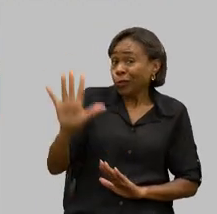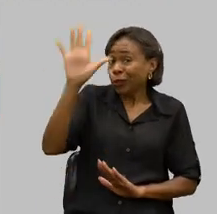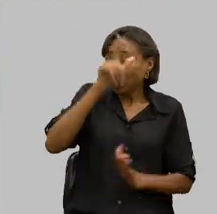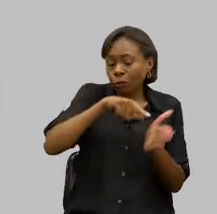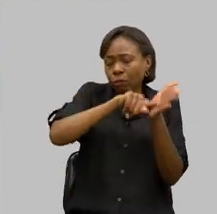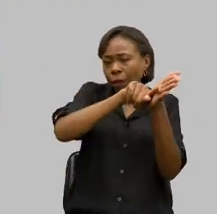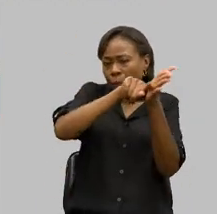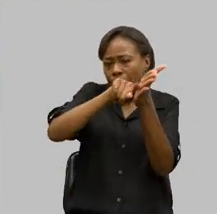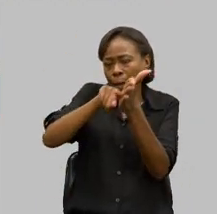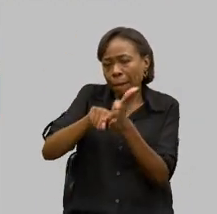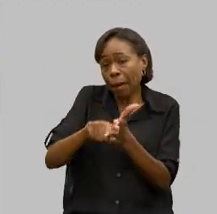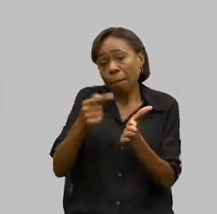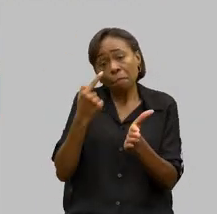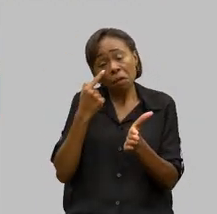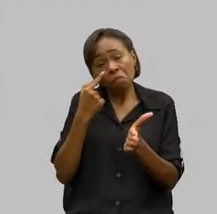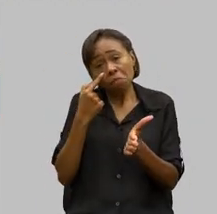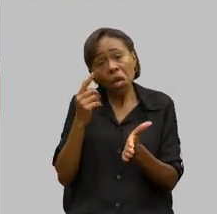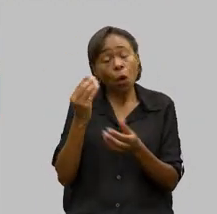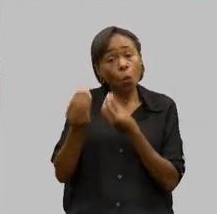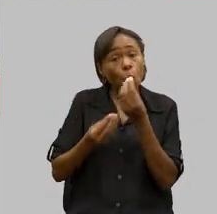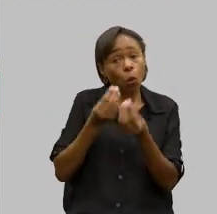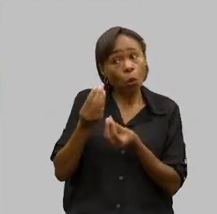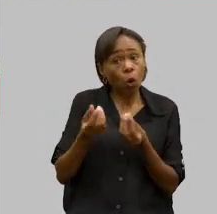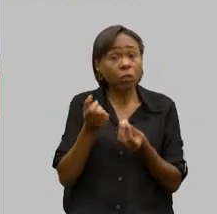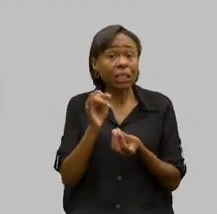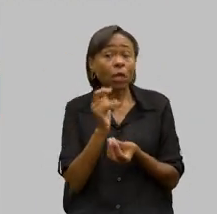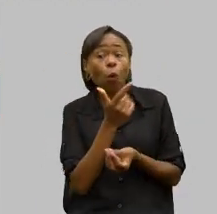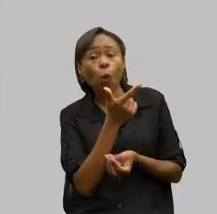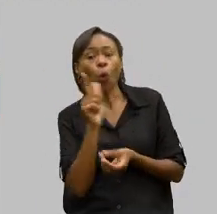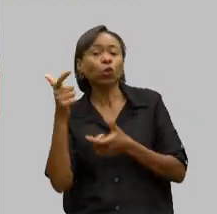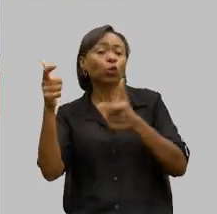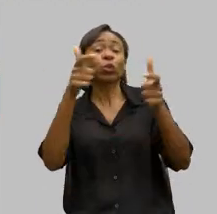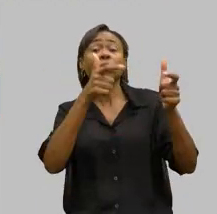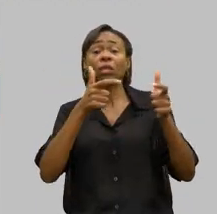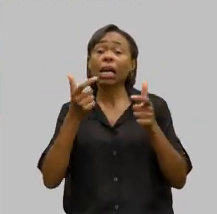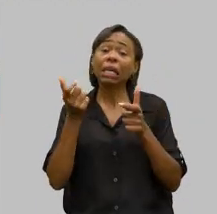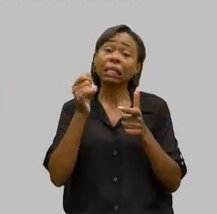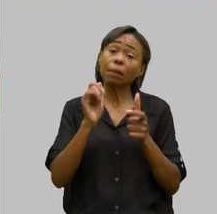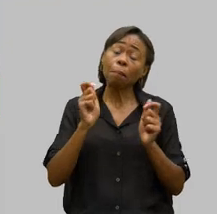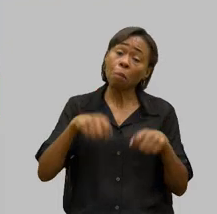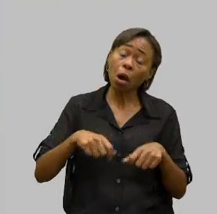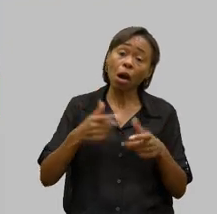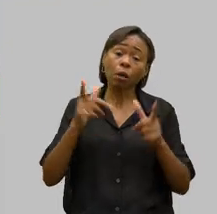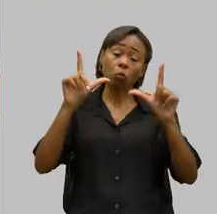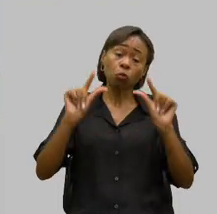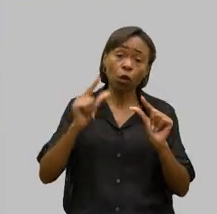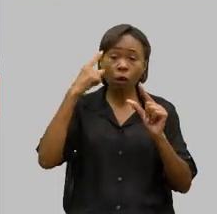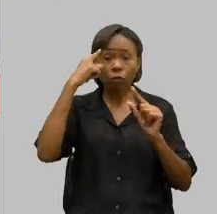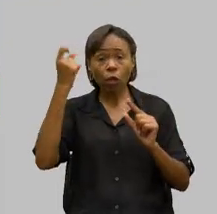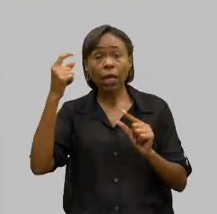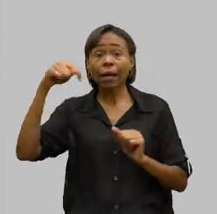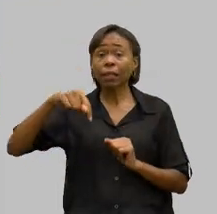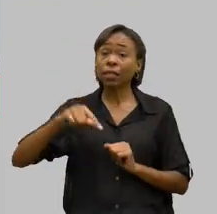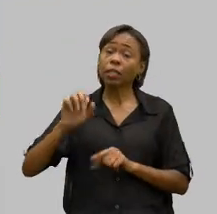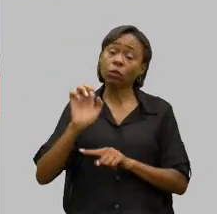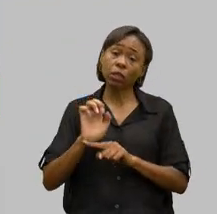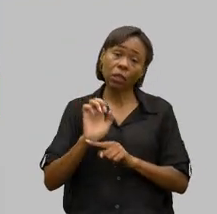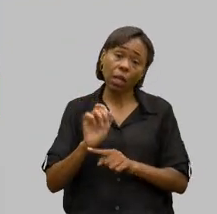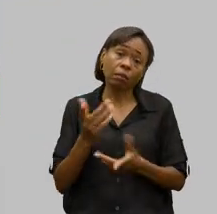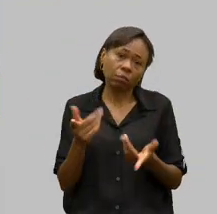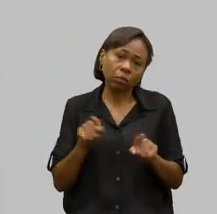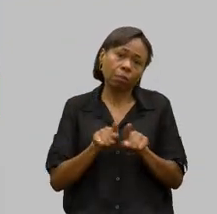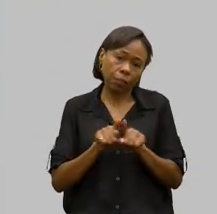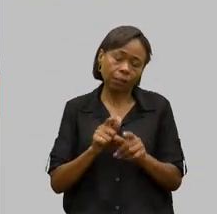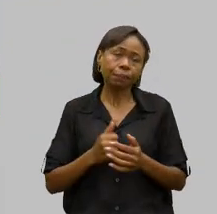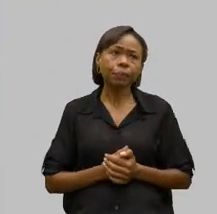resultados dessa prática em outros locais, para, de fato, a gente ver a viabilidade de implantação no nosso Estado em alguns locais. Então, a